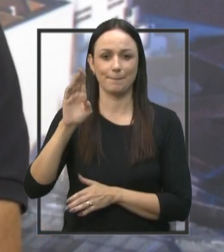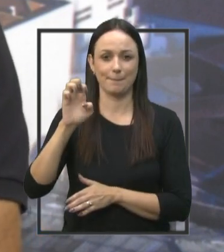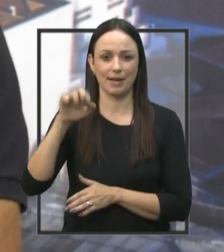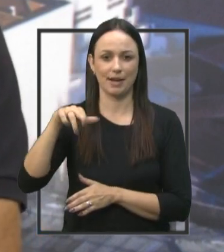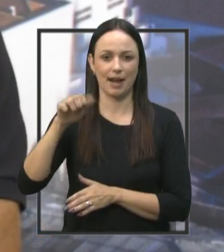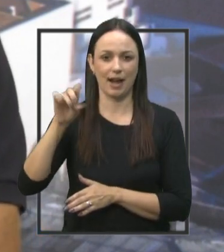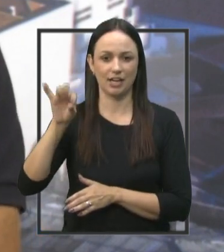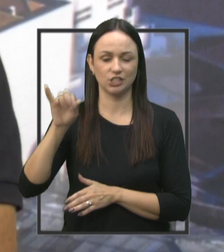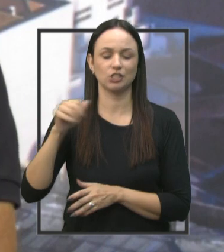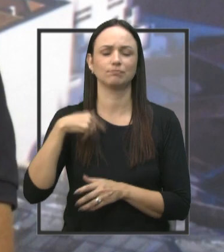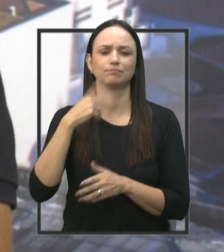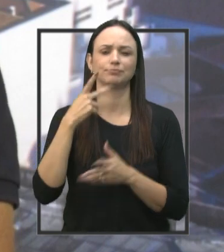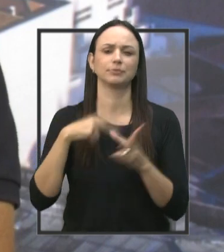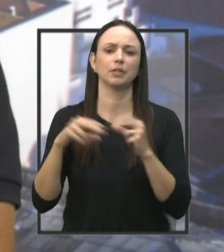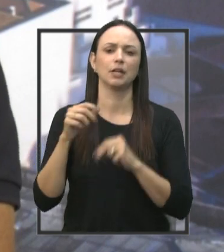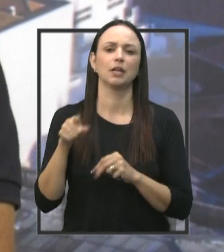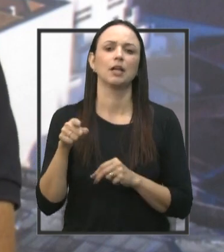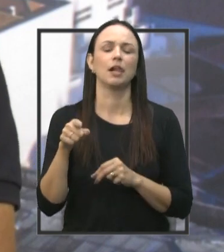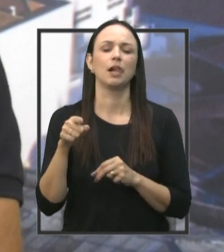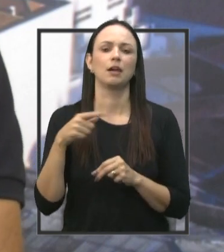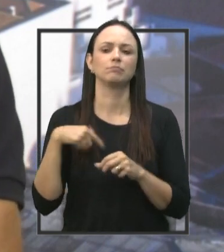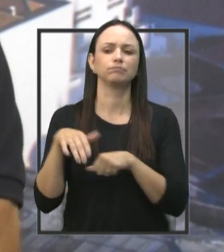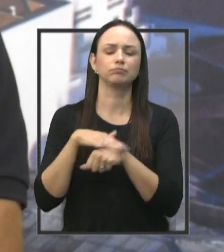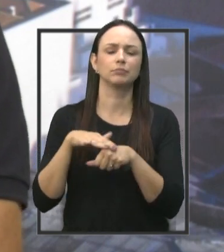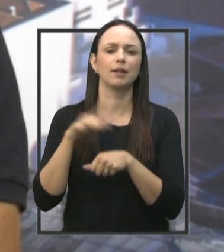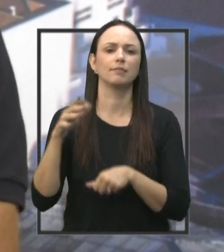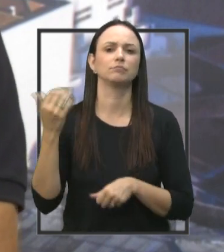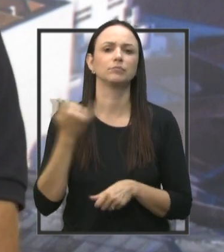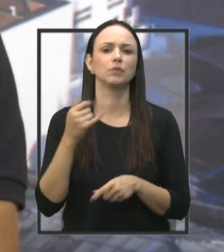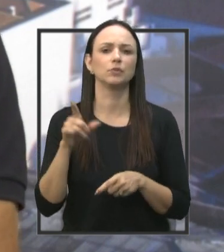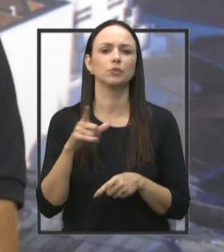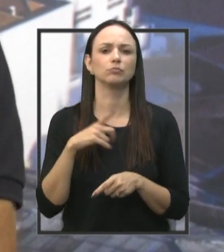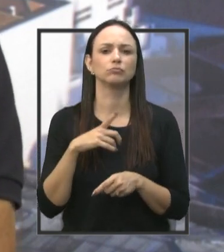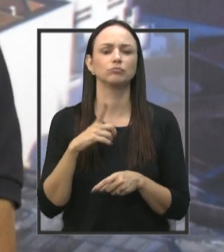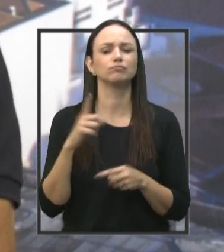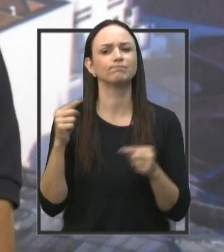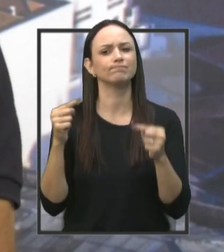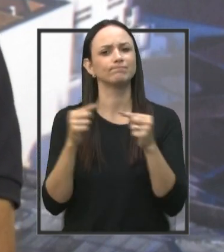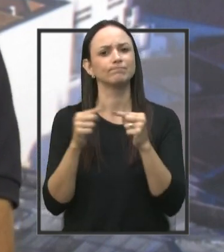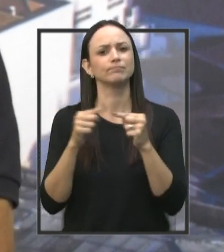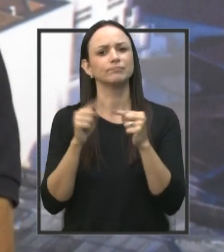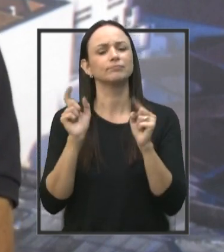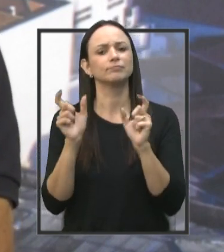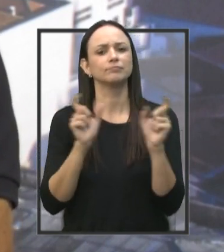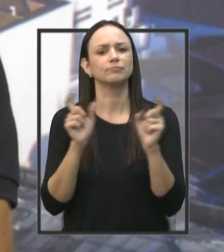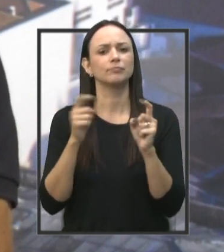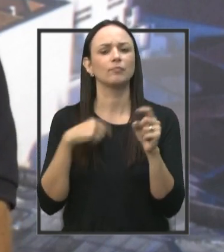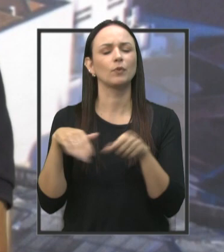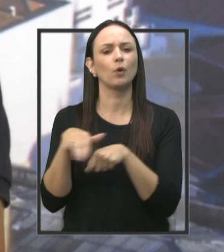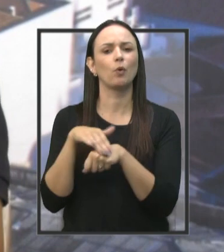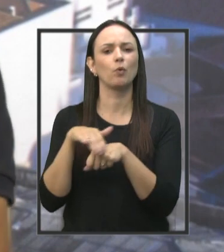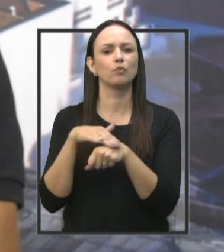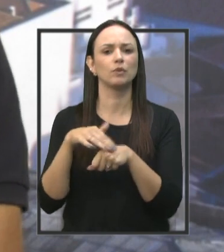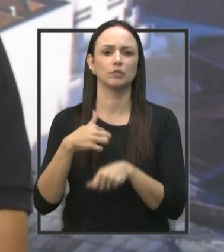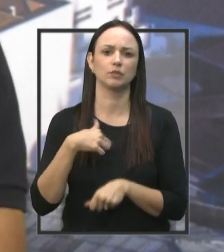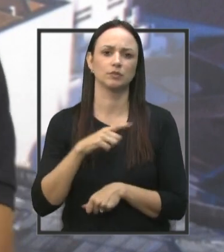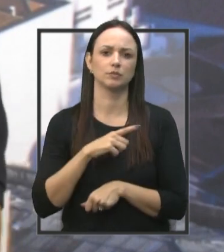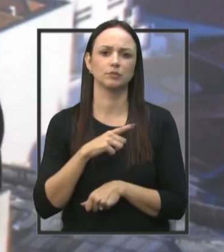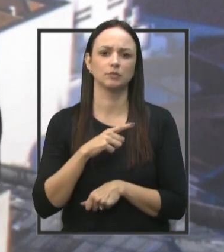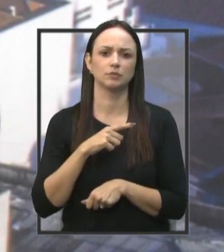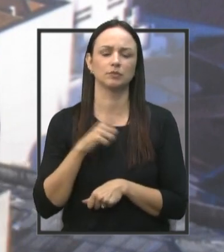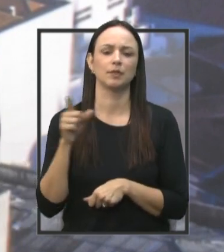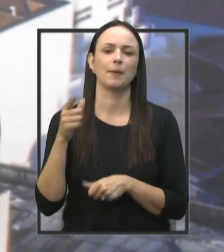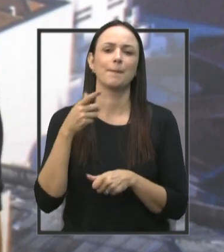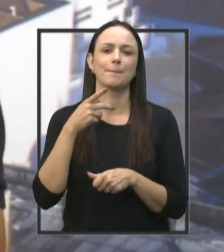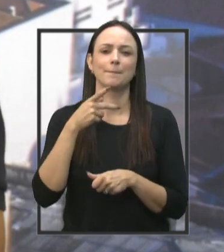na fala dela, em algo que ele estava me dizendo, que algo que coincidia muito com as conversas que eu tenho, com